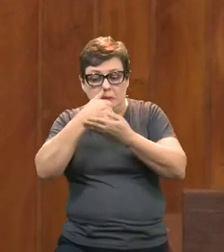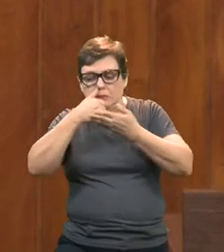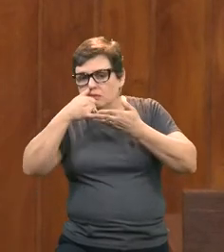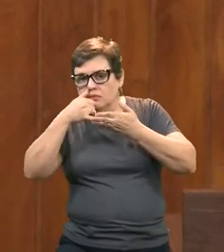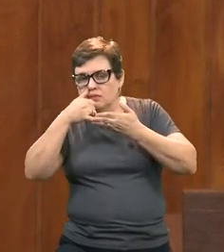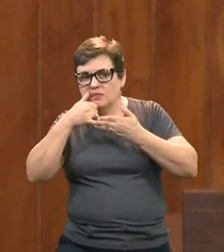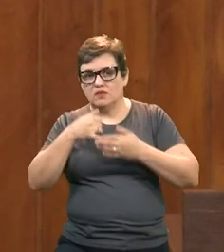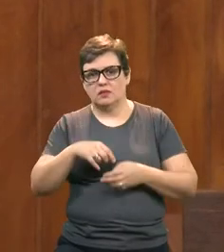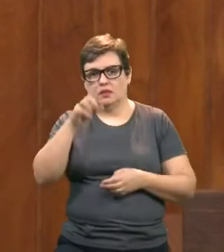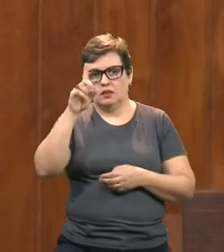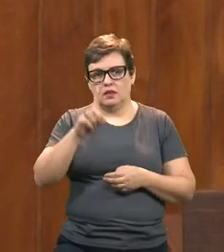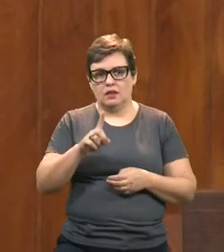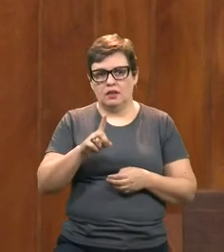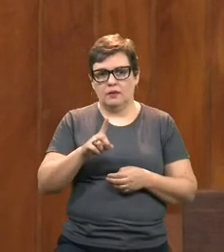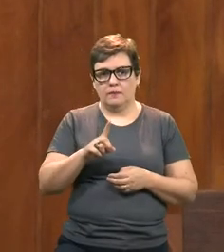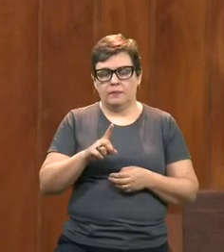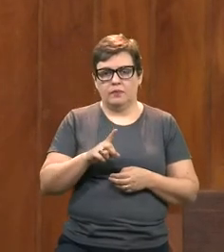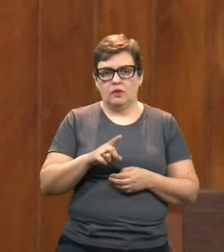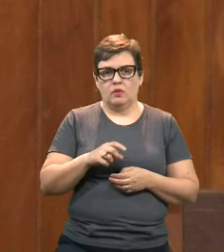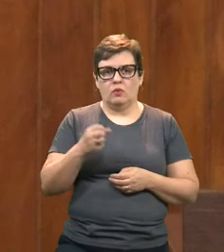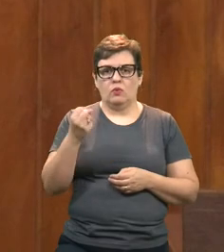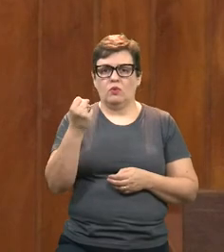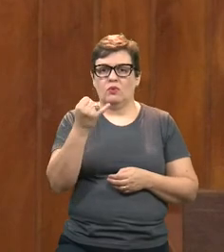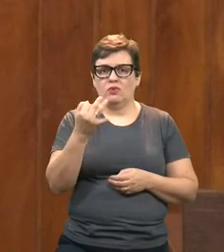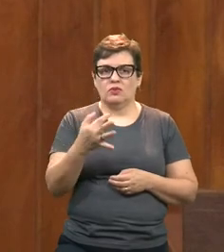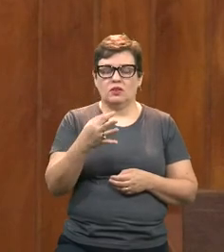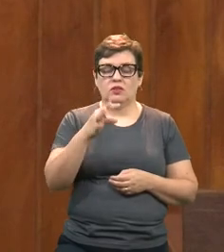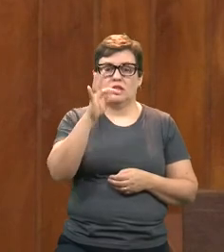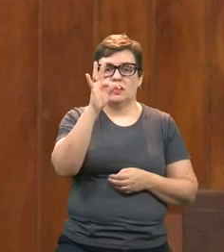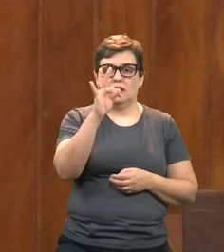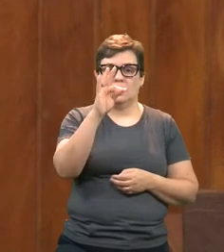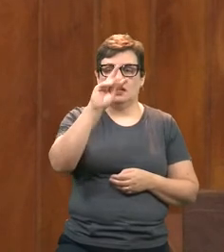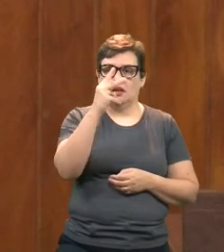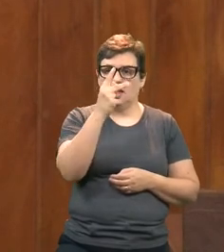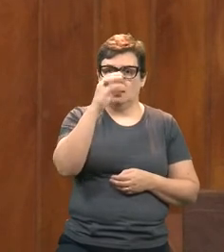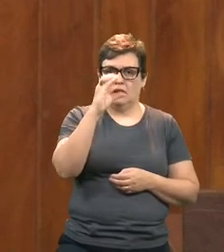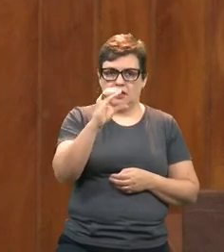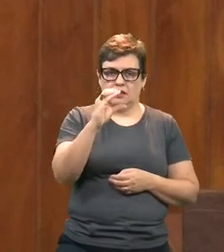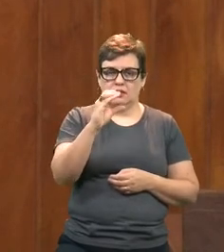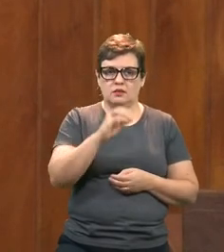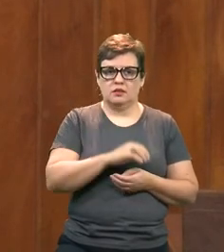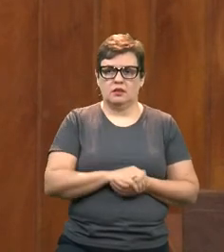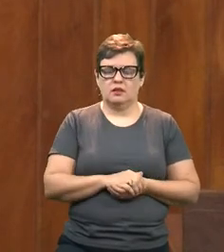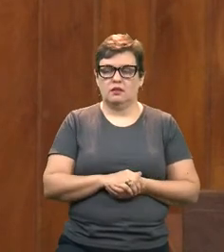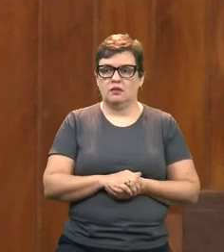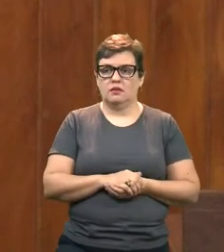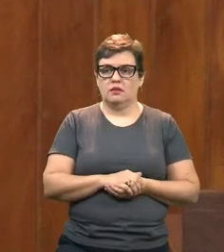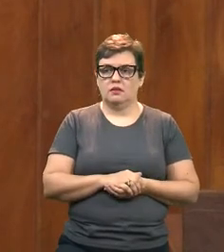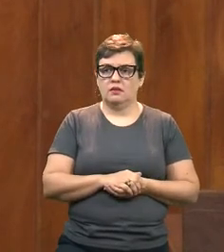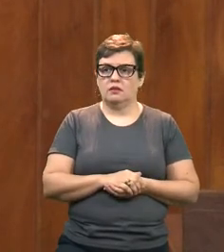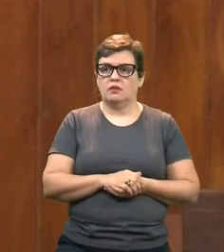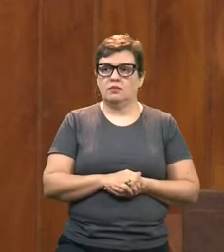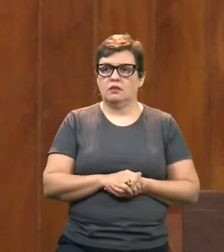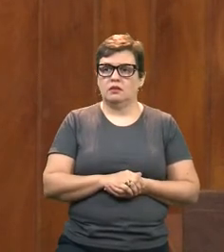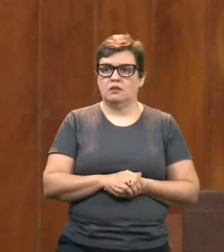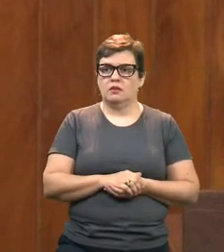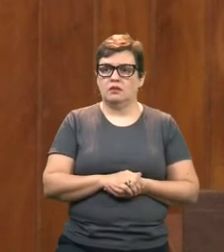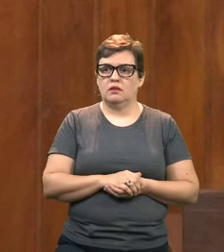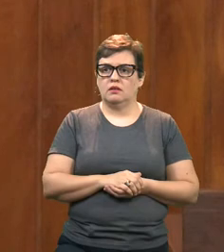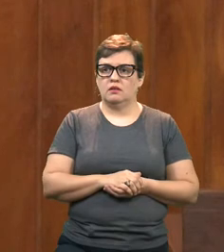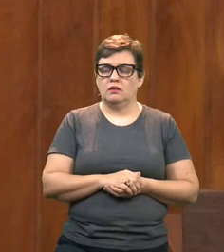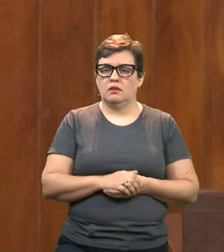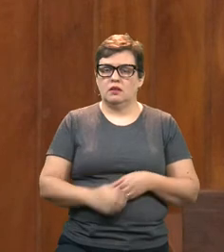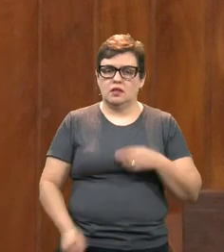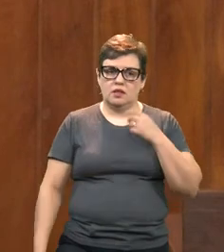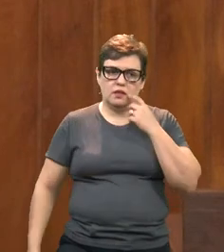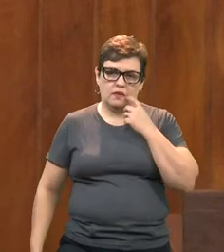pauta-se no valor do THC, sendo de não psicoativo as inflorescências